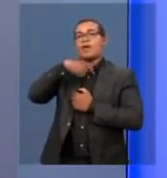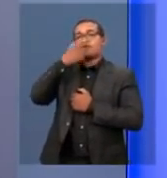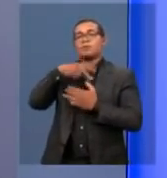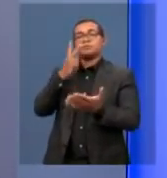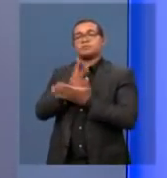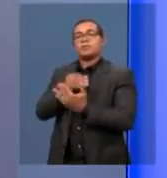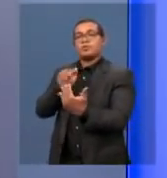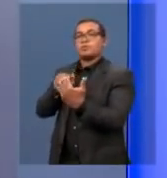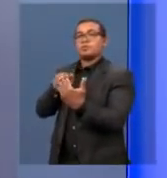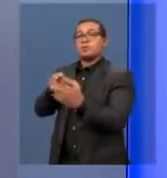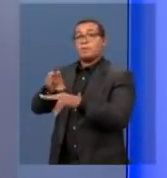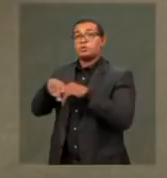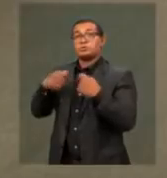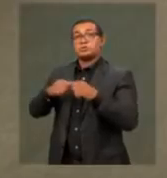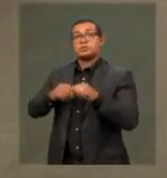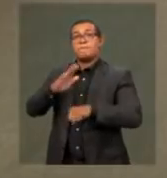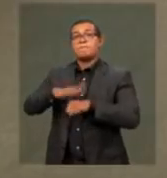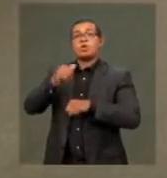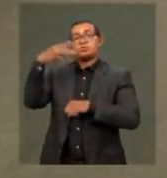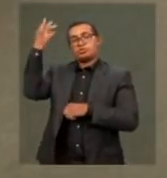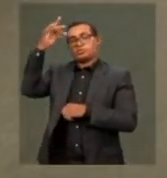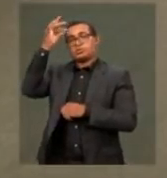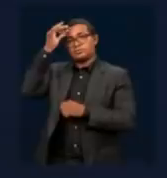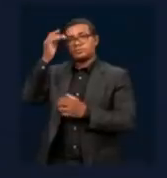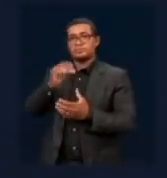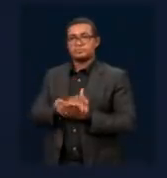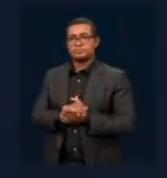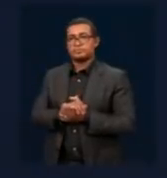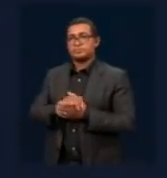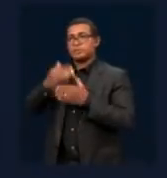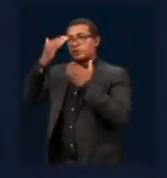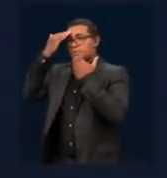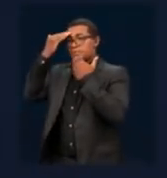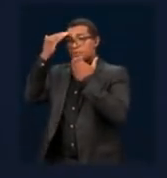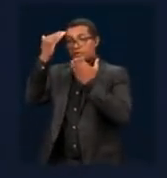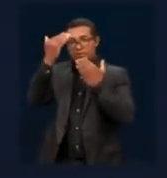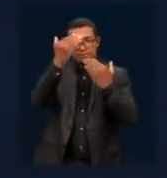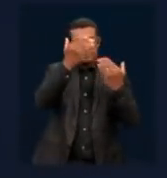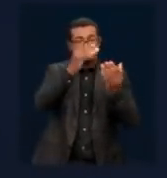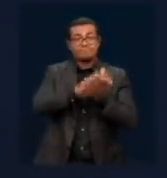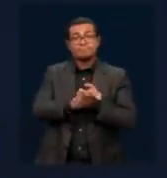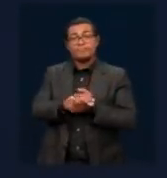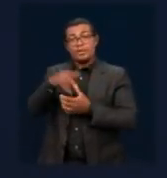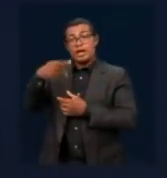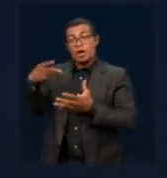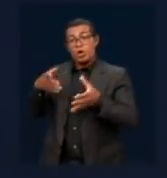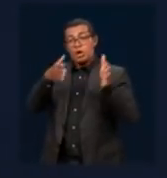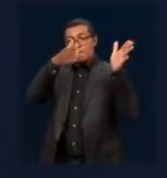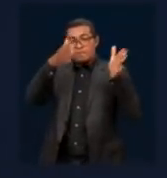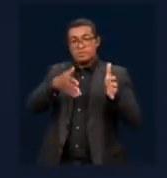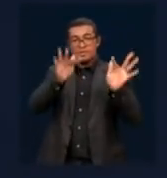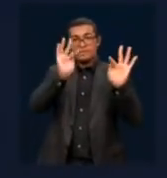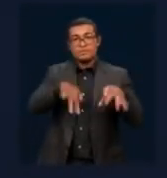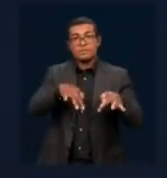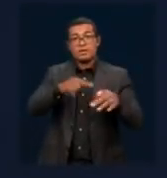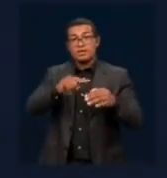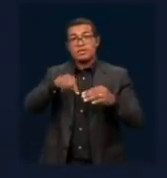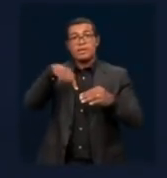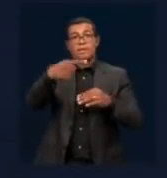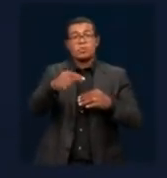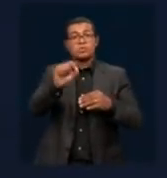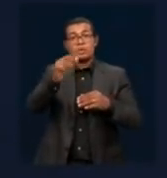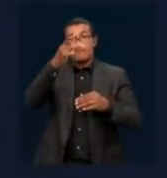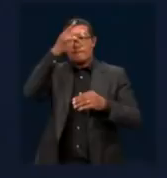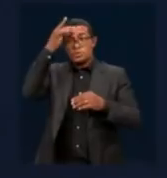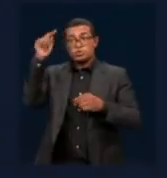melhorar o espírito santo muito obrigado candidato ea gente está aqui o primeiro bloco deste debate a seguir candidato